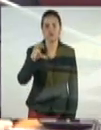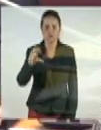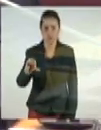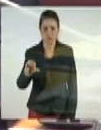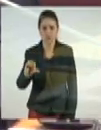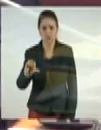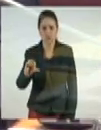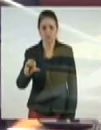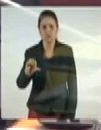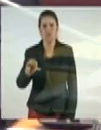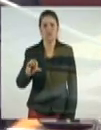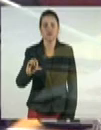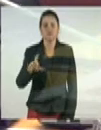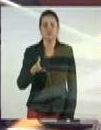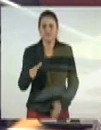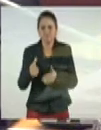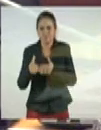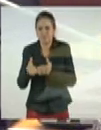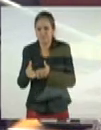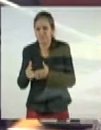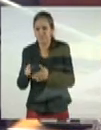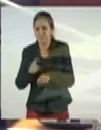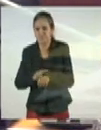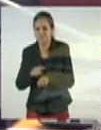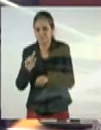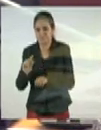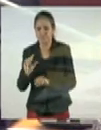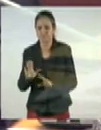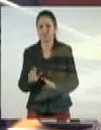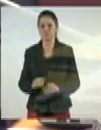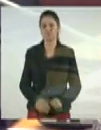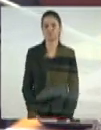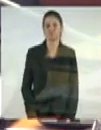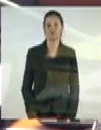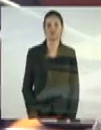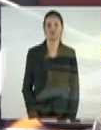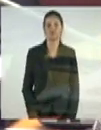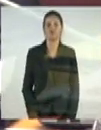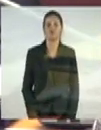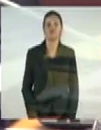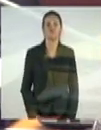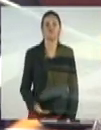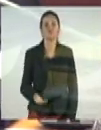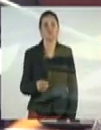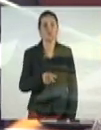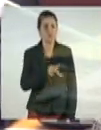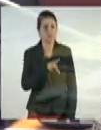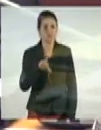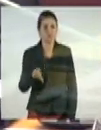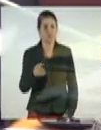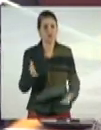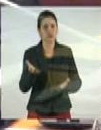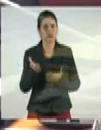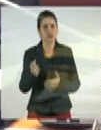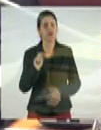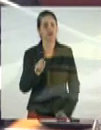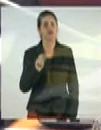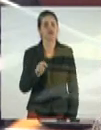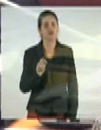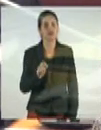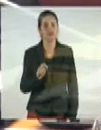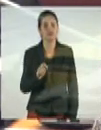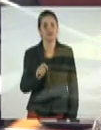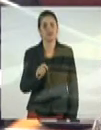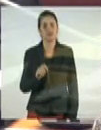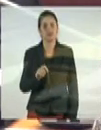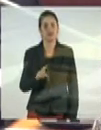2009 só para concluir ainda de 2009 quendo que seja revista a situação deles com